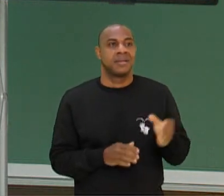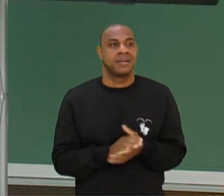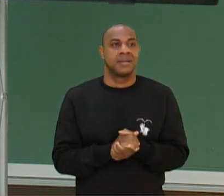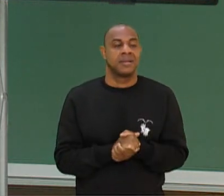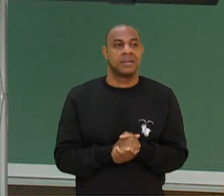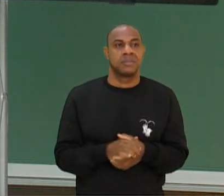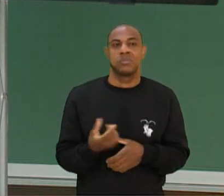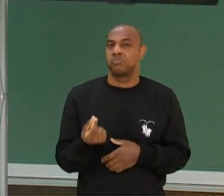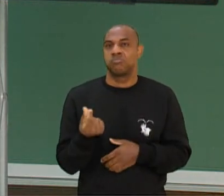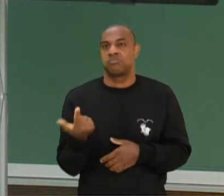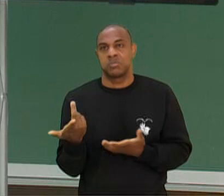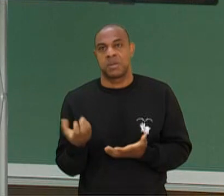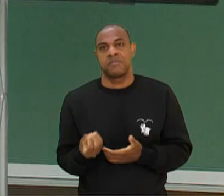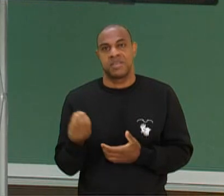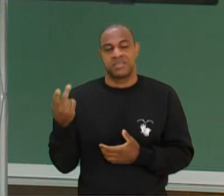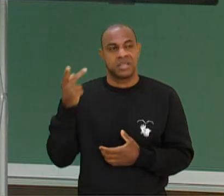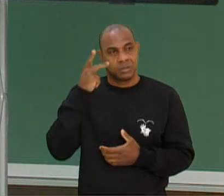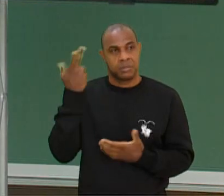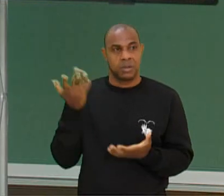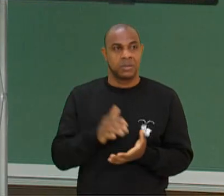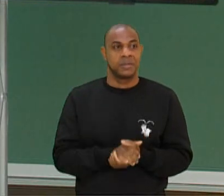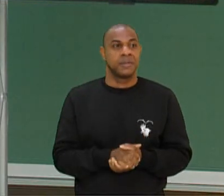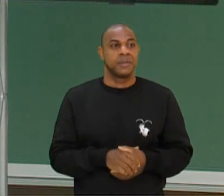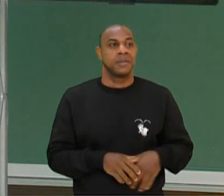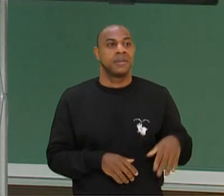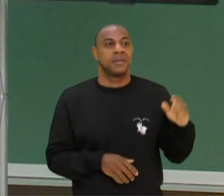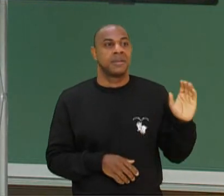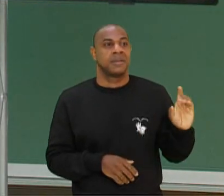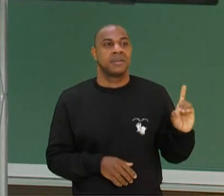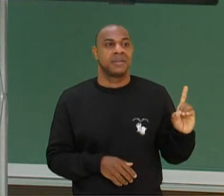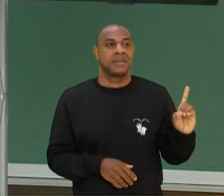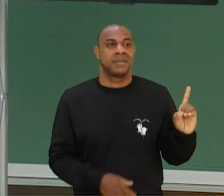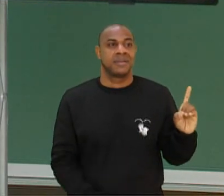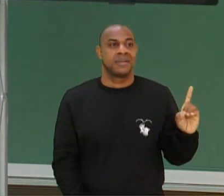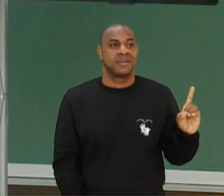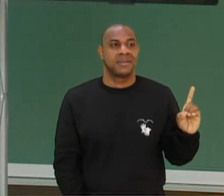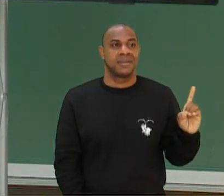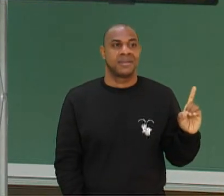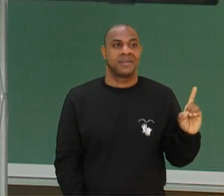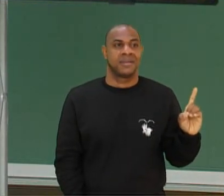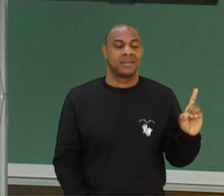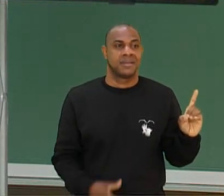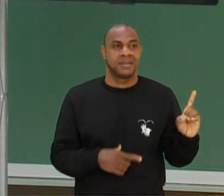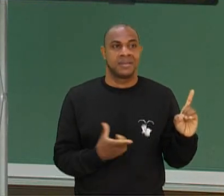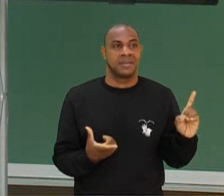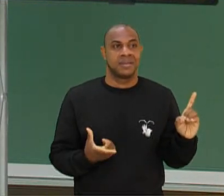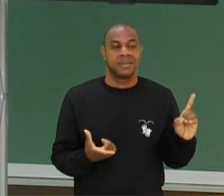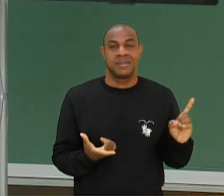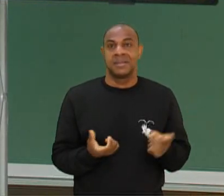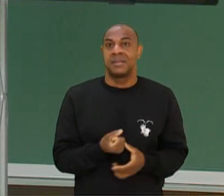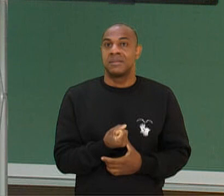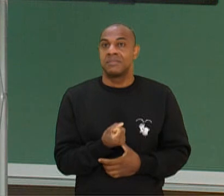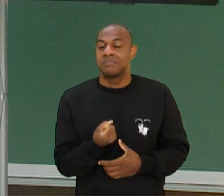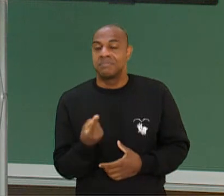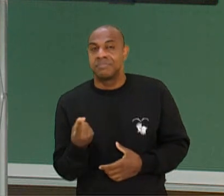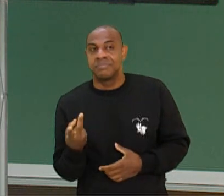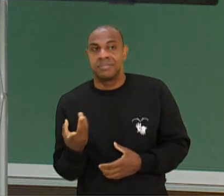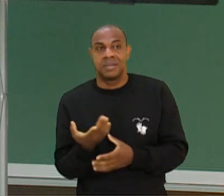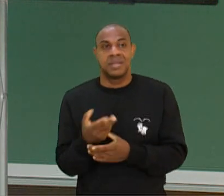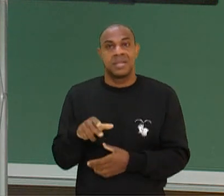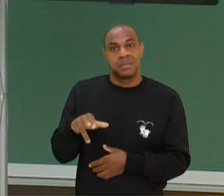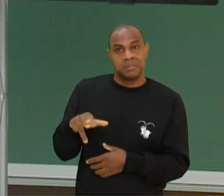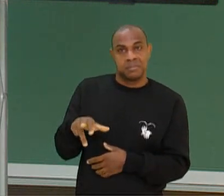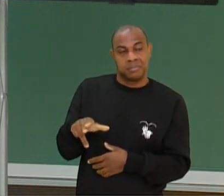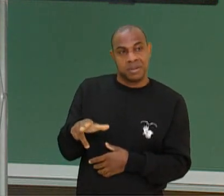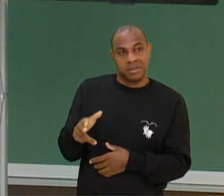many, daí não se encaixa, né? Assim, you have too much brothers? Não, você pode contar o número de irmãos e irmãs que